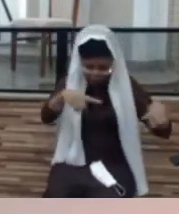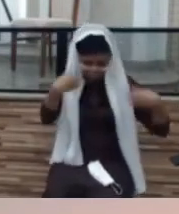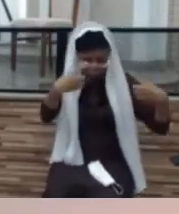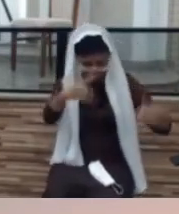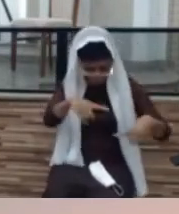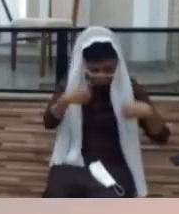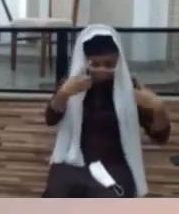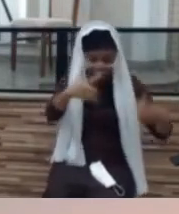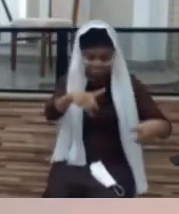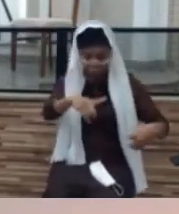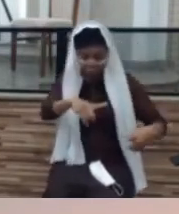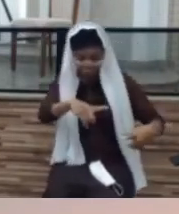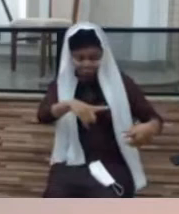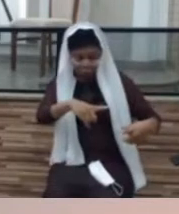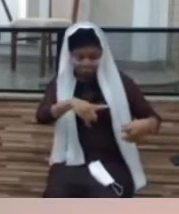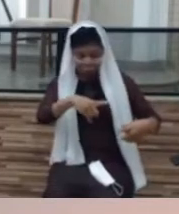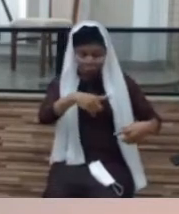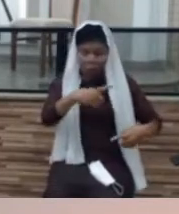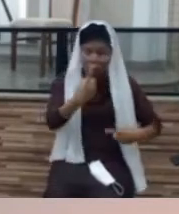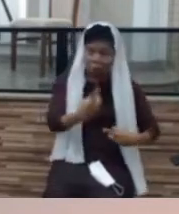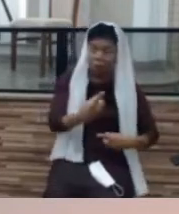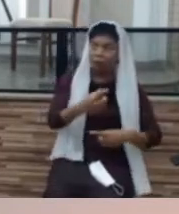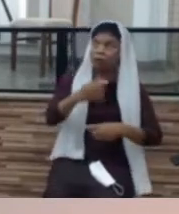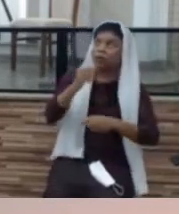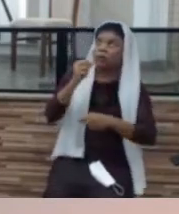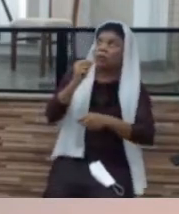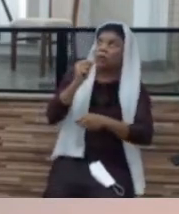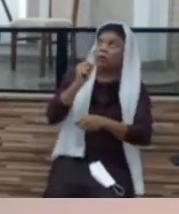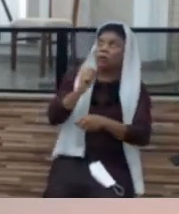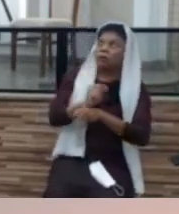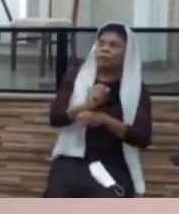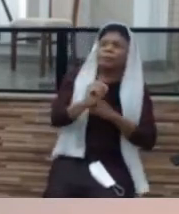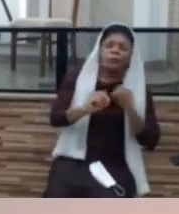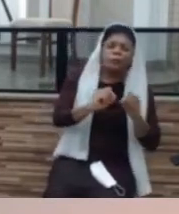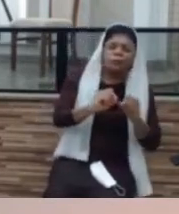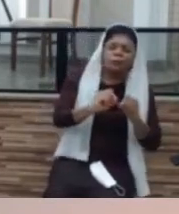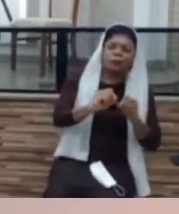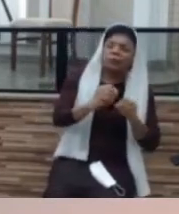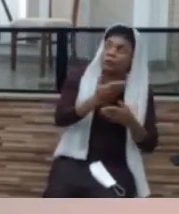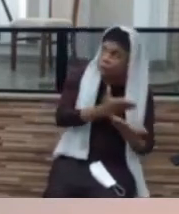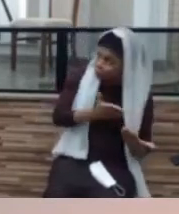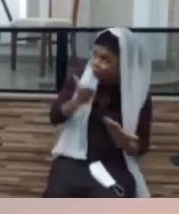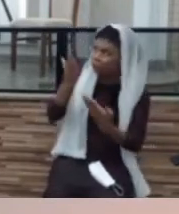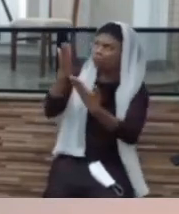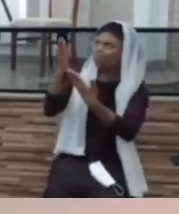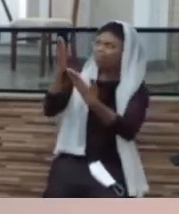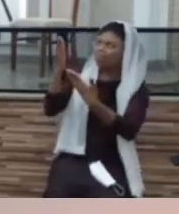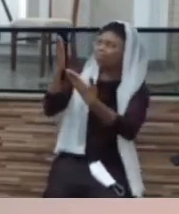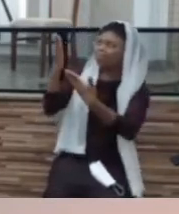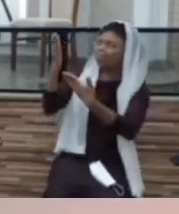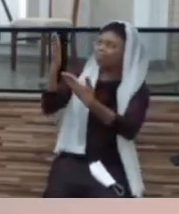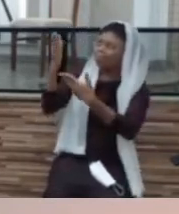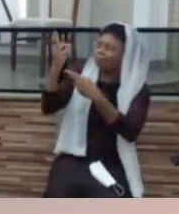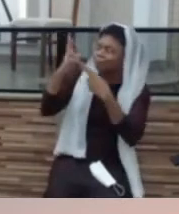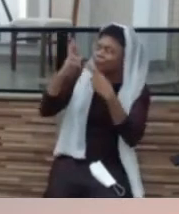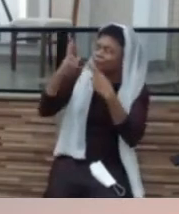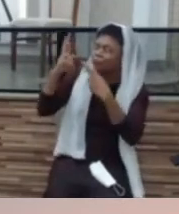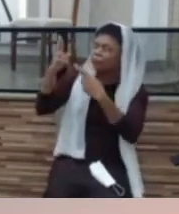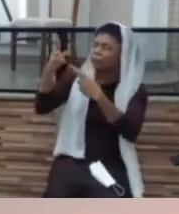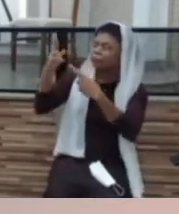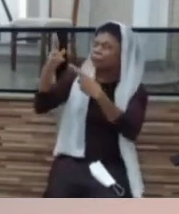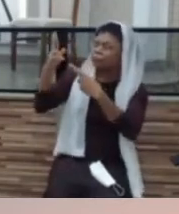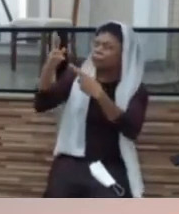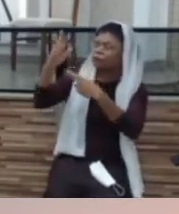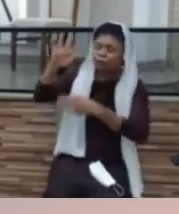vida, irmãos, a nossa esperança é qual? Aquela que o Senhor disse, né, irmãos, que vai nos chamar, vinde, benditos